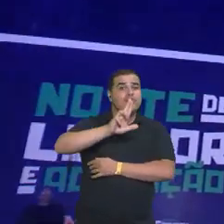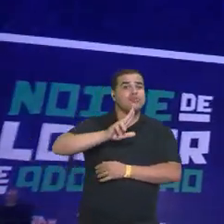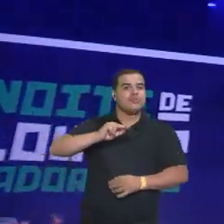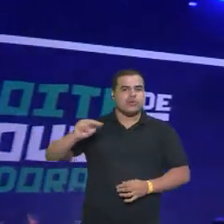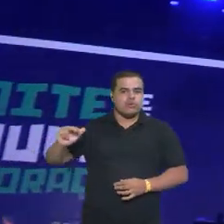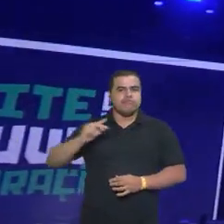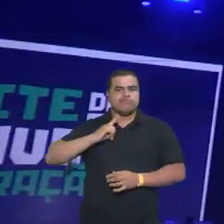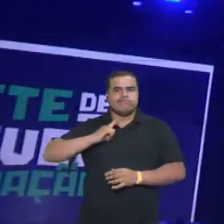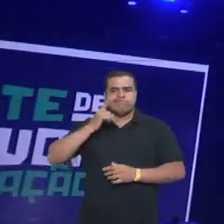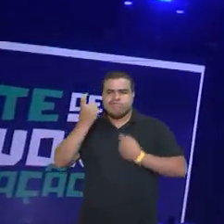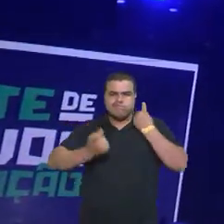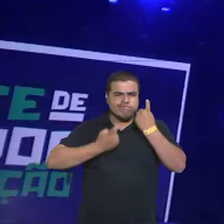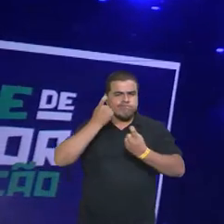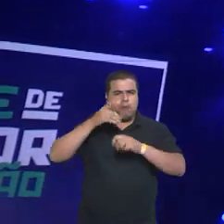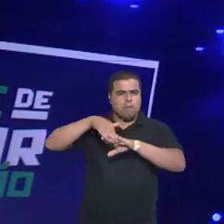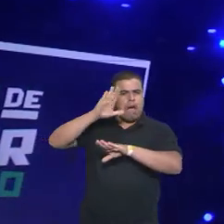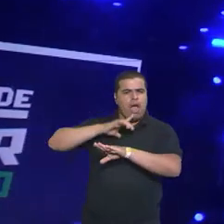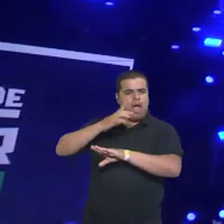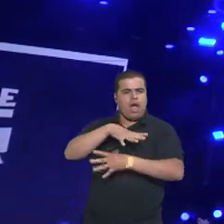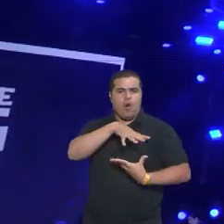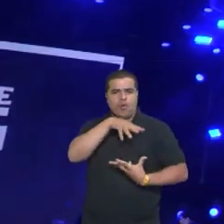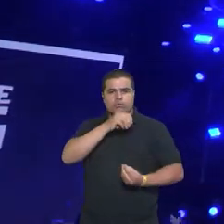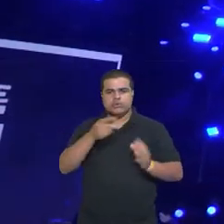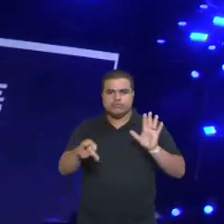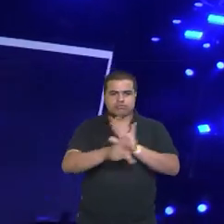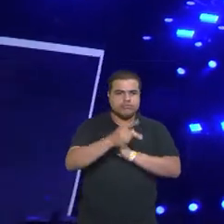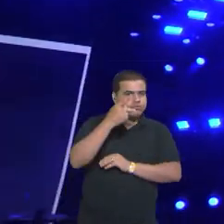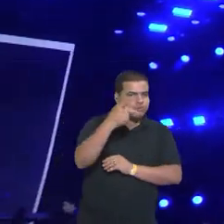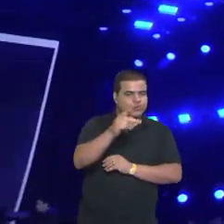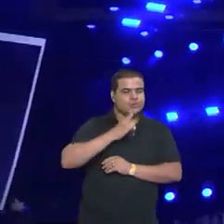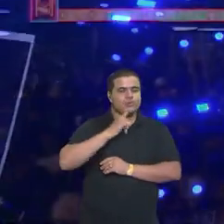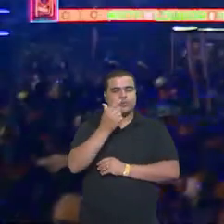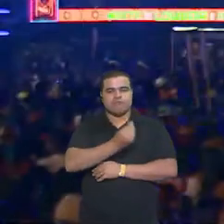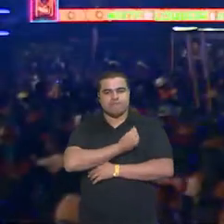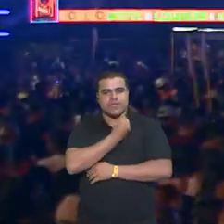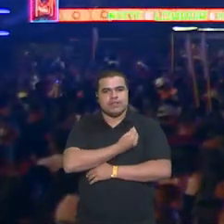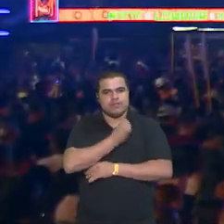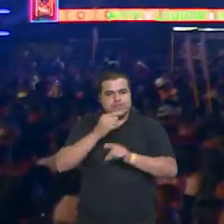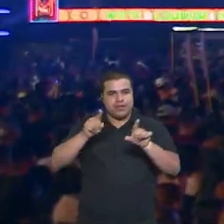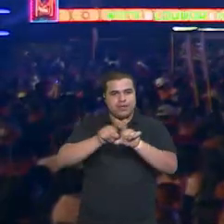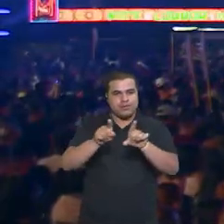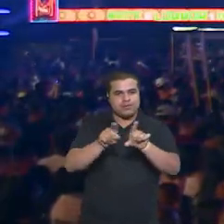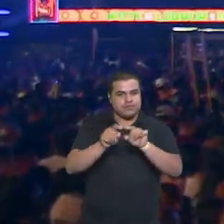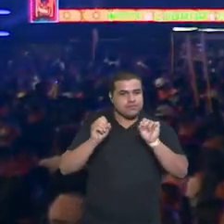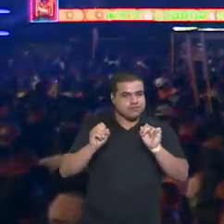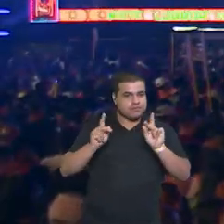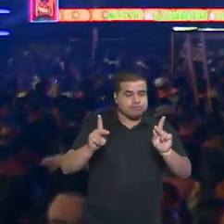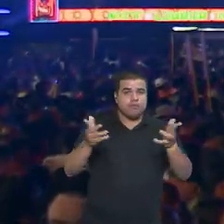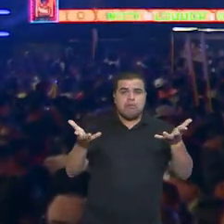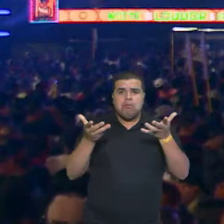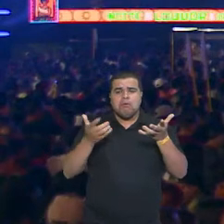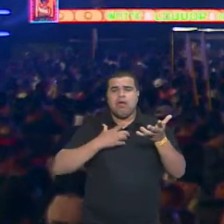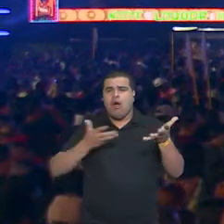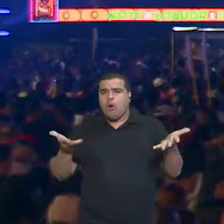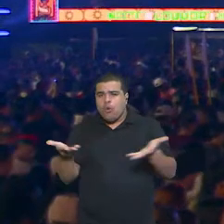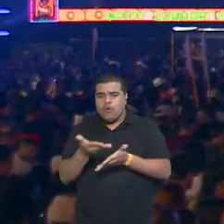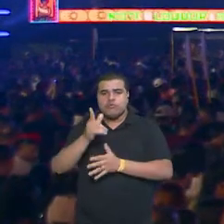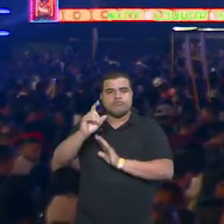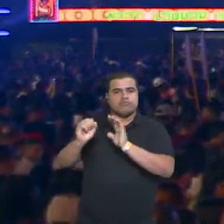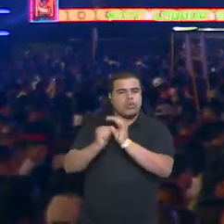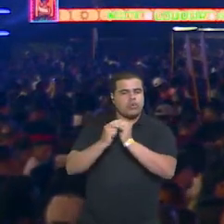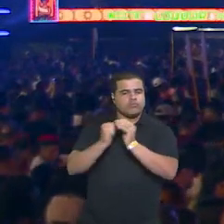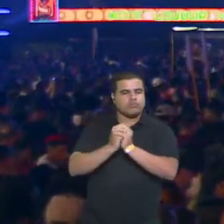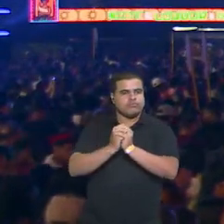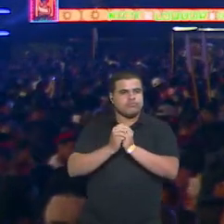e Ele está preocupado muito mais com a tua alma muito mais com a tua vida portanto eu quero fazer uma oração nesta